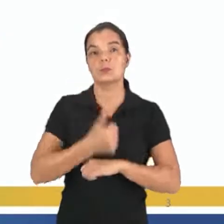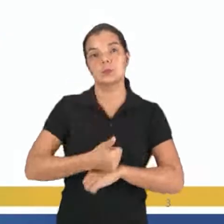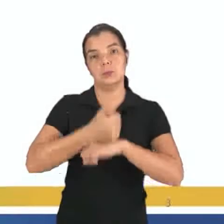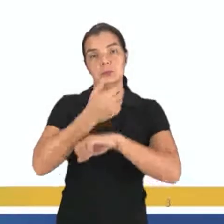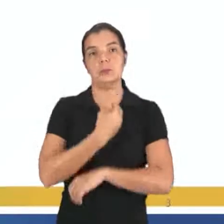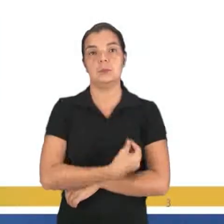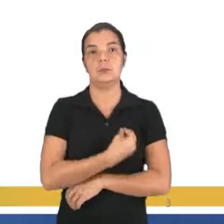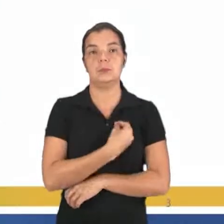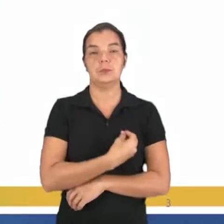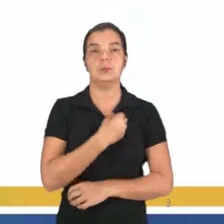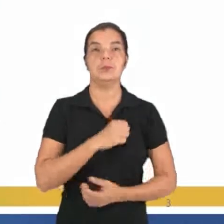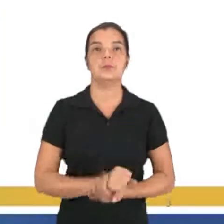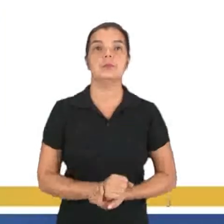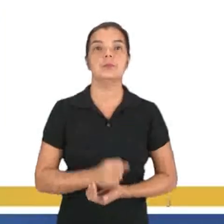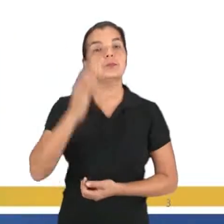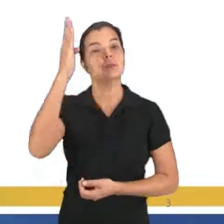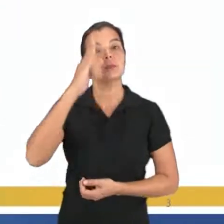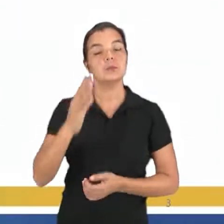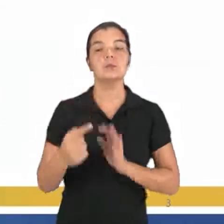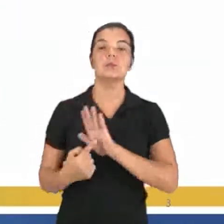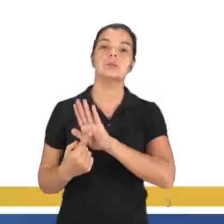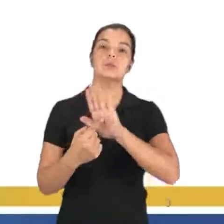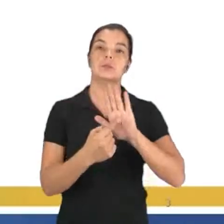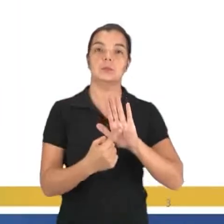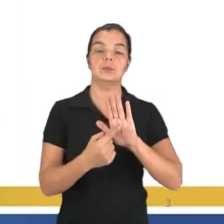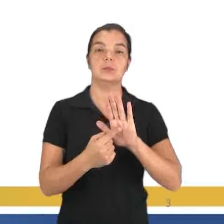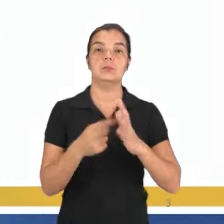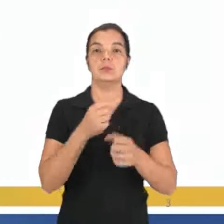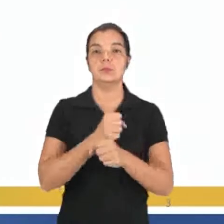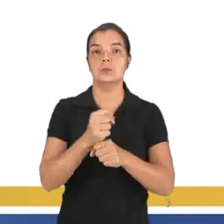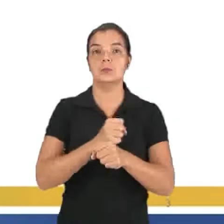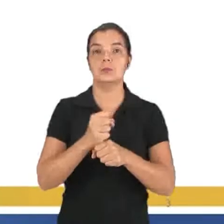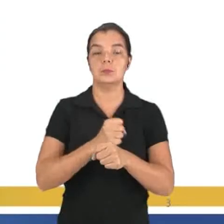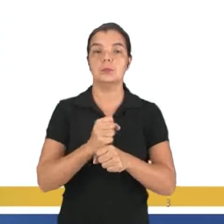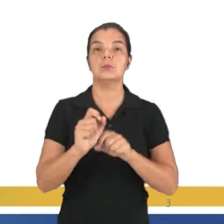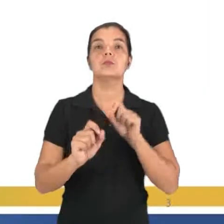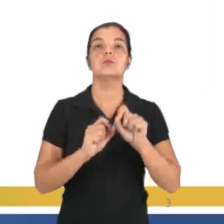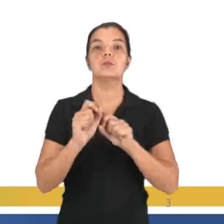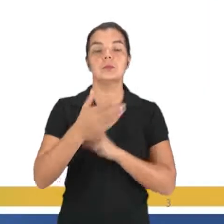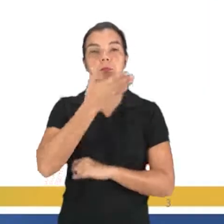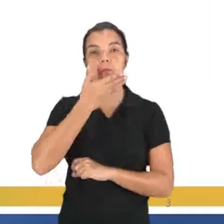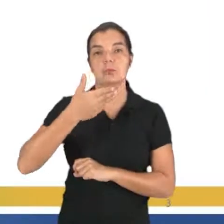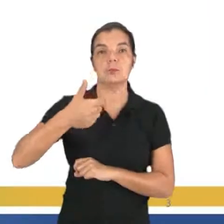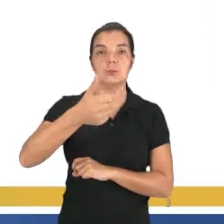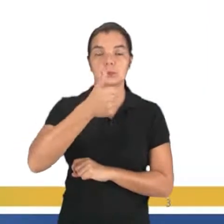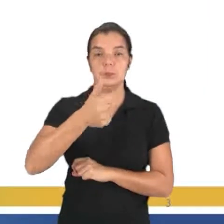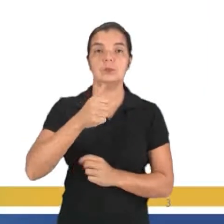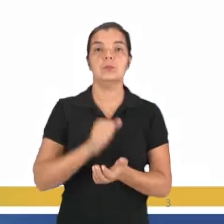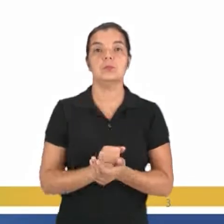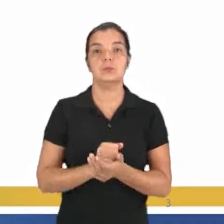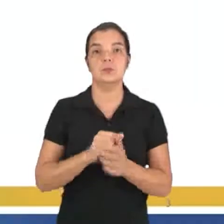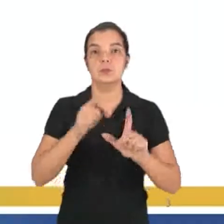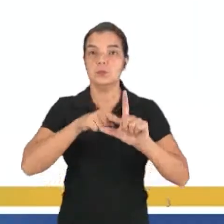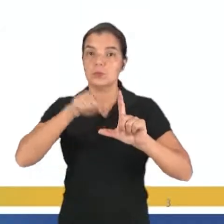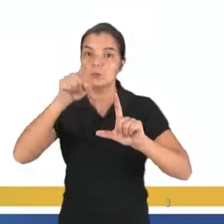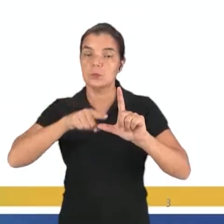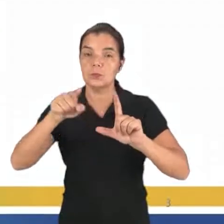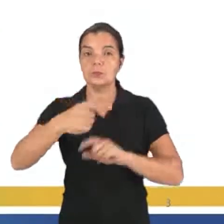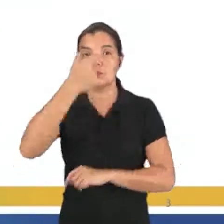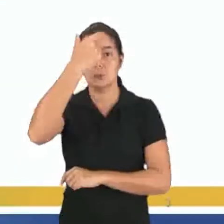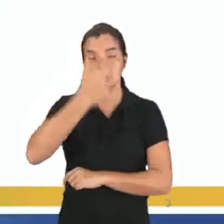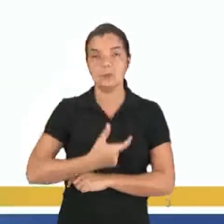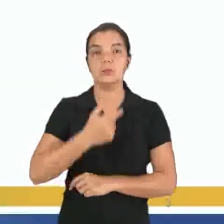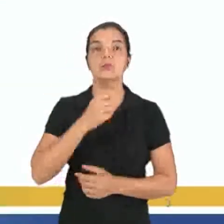de vida. O Brasil apresenta, nos últimos anos, uma tendência de melhora no seu índice de desenvolvimento